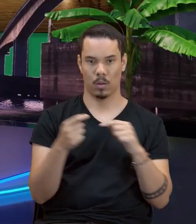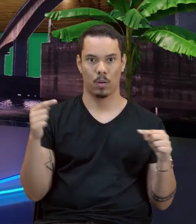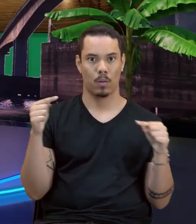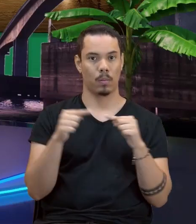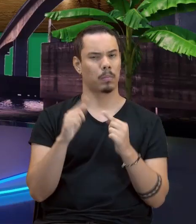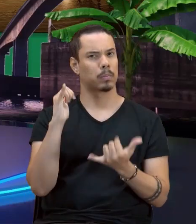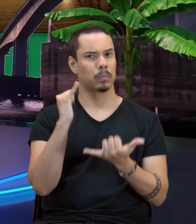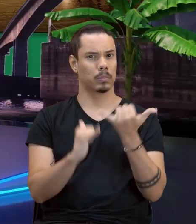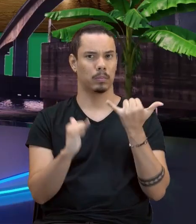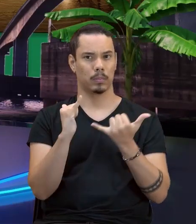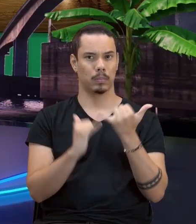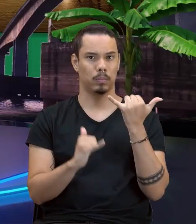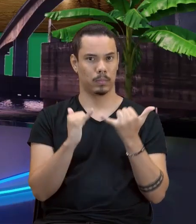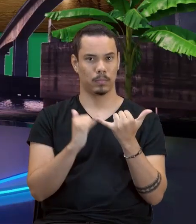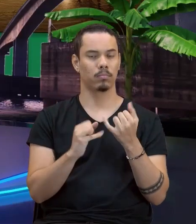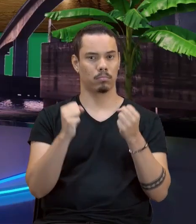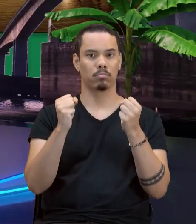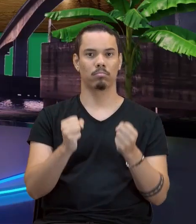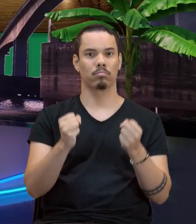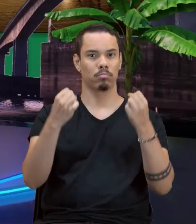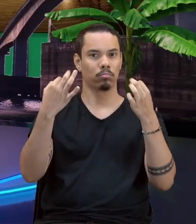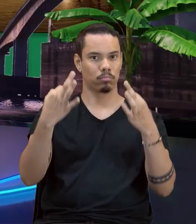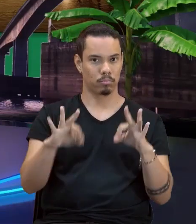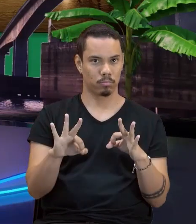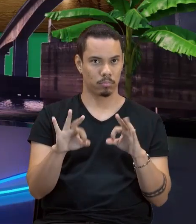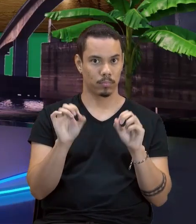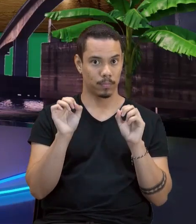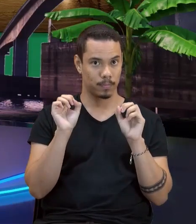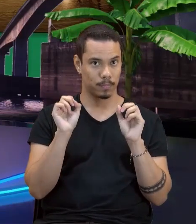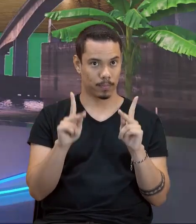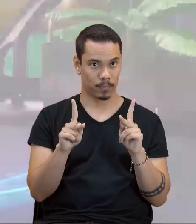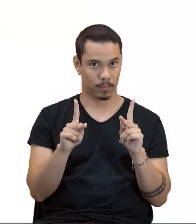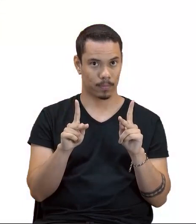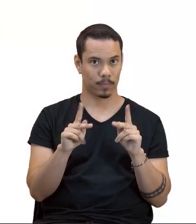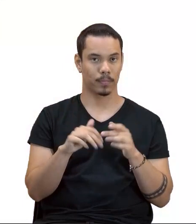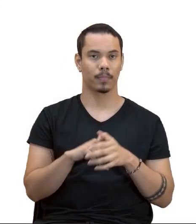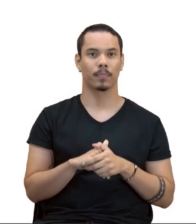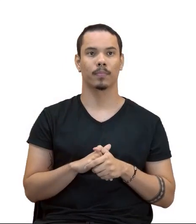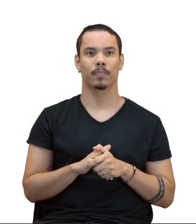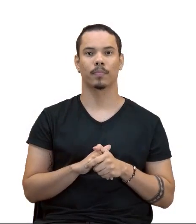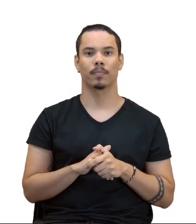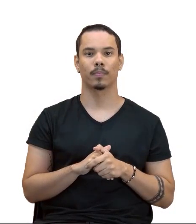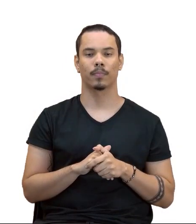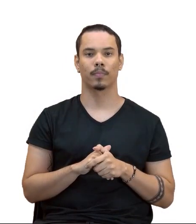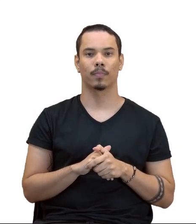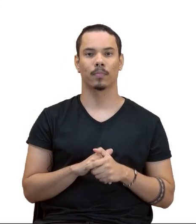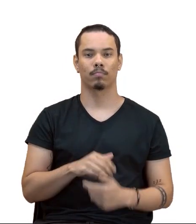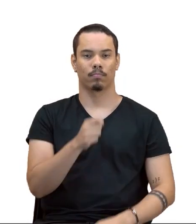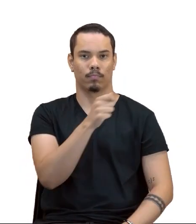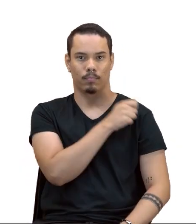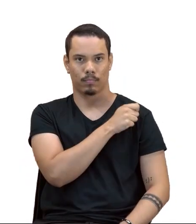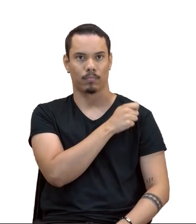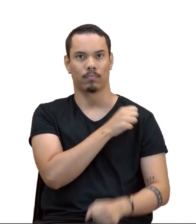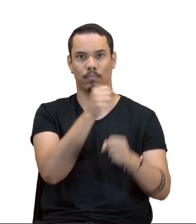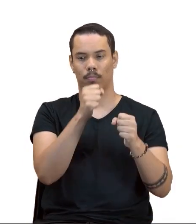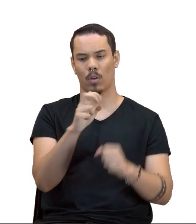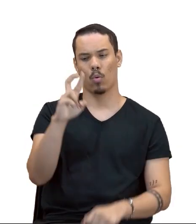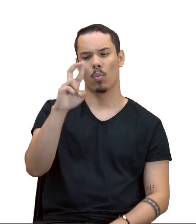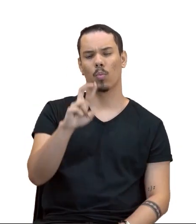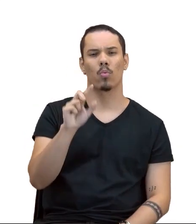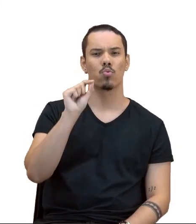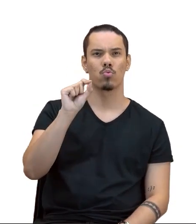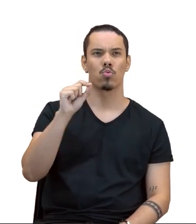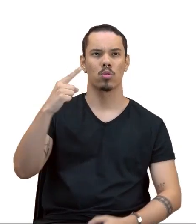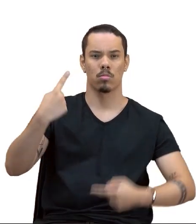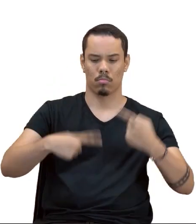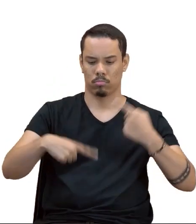parecido, vai estar correta a questão. Beleza. Não é isso? É isso mesmo. Vamos lá. O aluno deverá observar que as